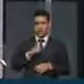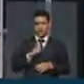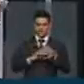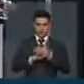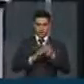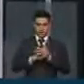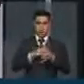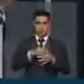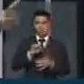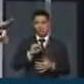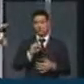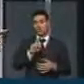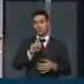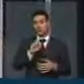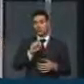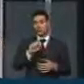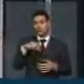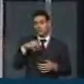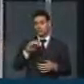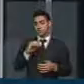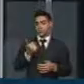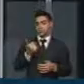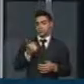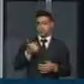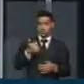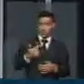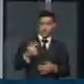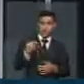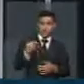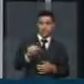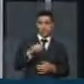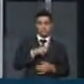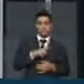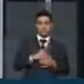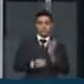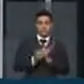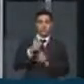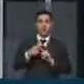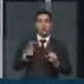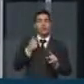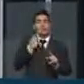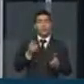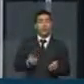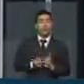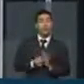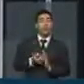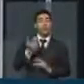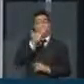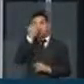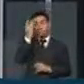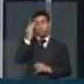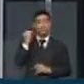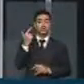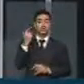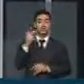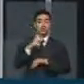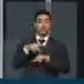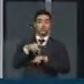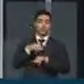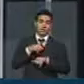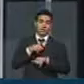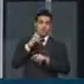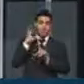investimento 12.000 empregos diretos estão sendo gerados lá mas vai ver lá quantas pessoas de fora estão lá na cidade vai ver o impacto que